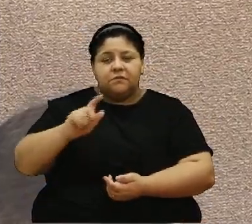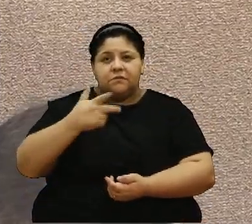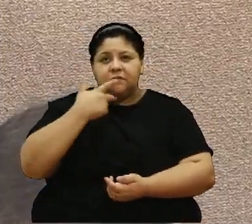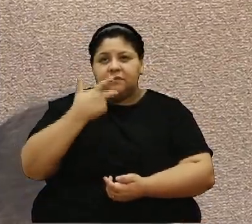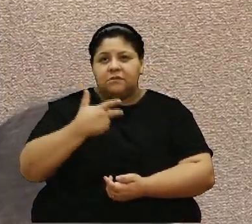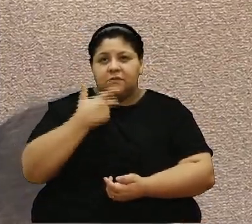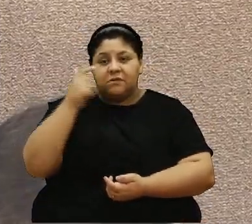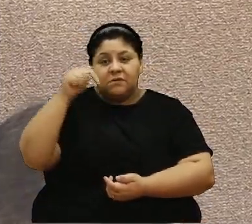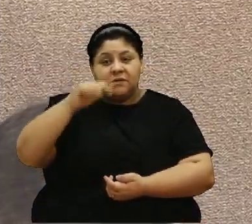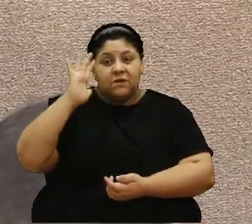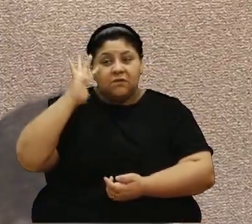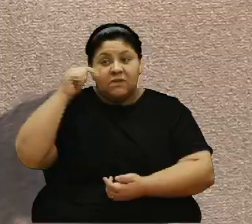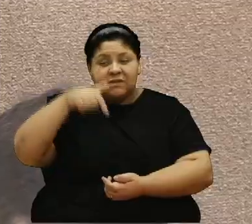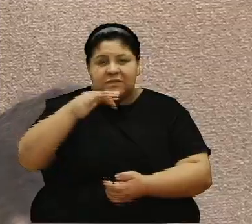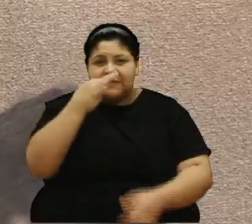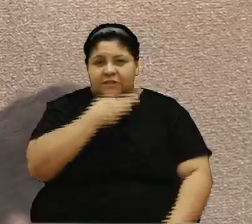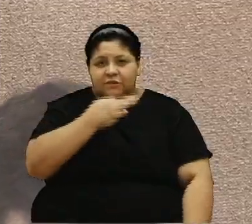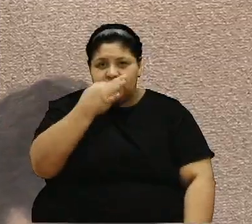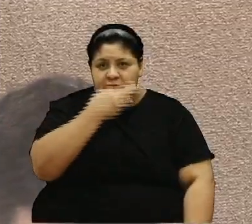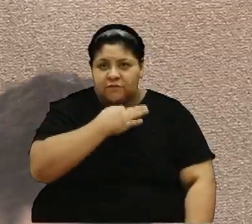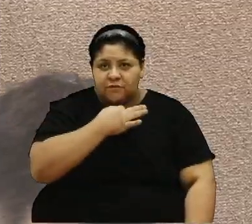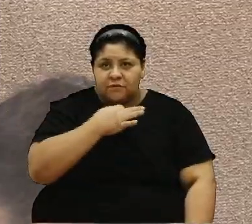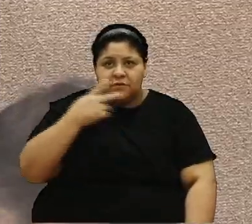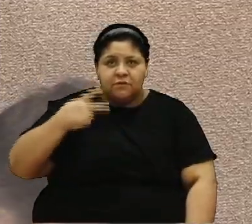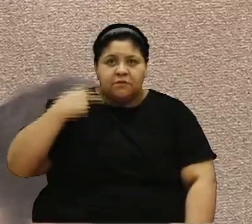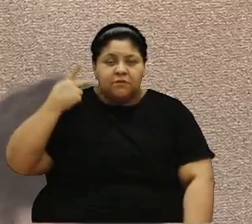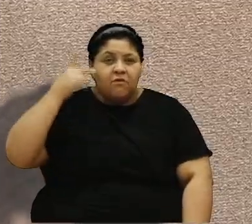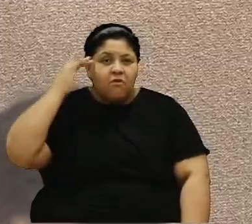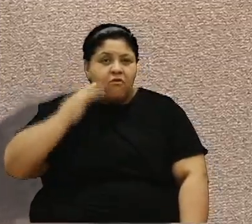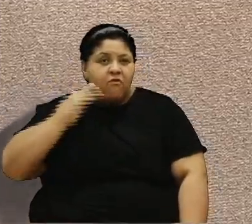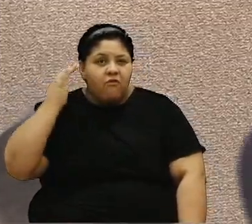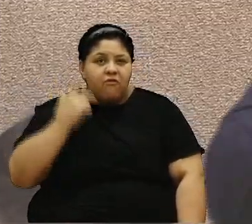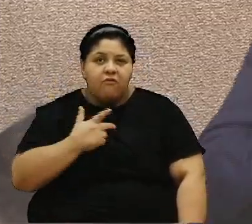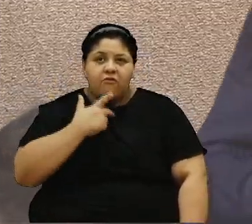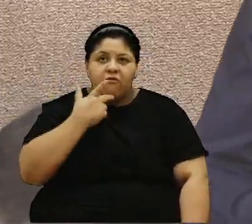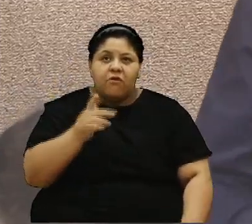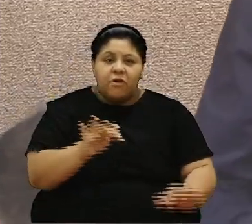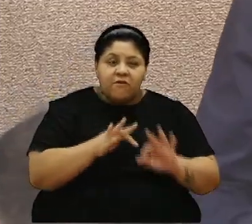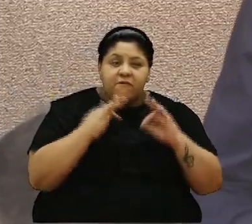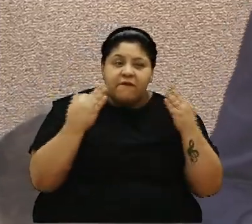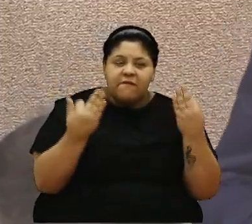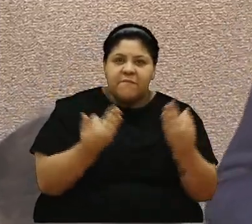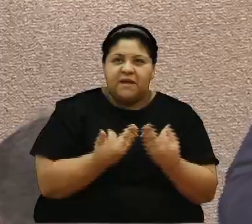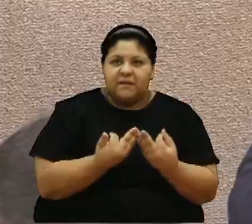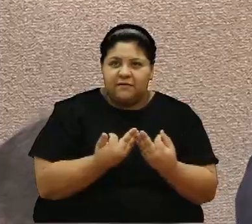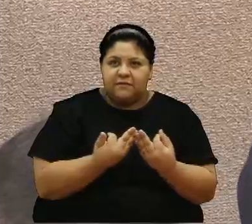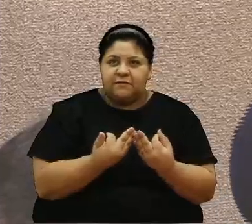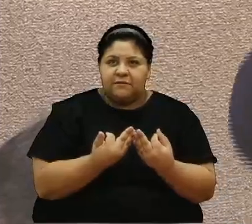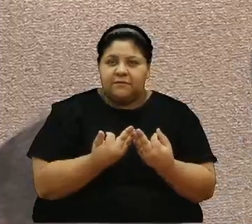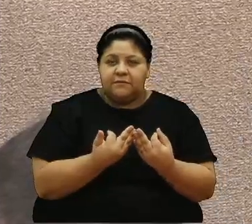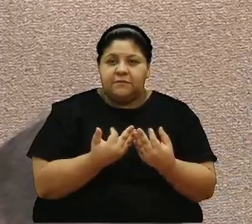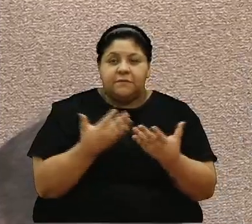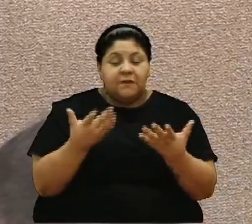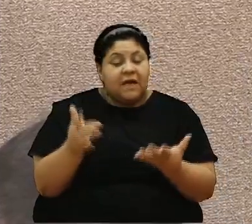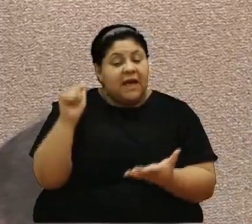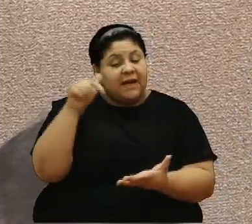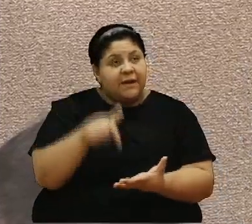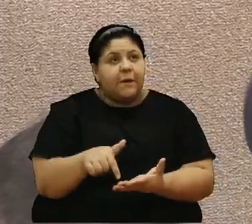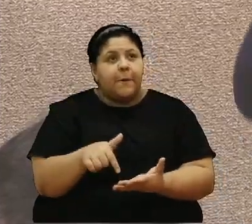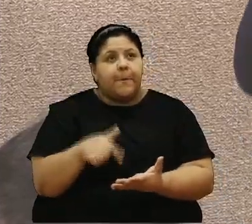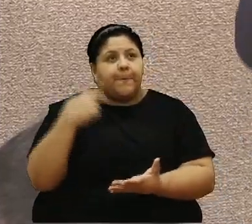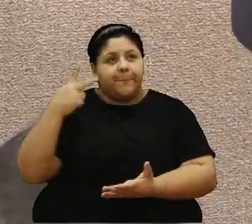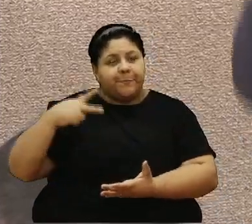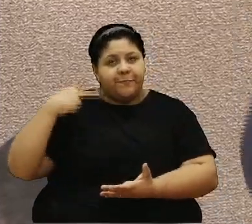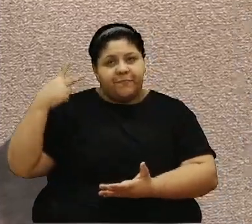de algo que acontece aqui em Caxias do Sul, como a vereadora Dani Mello falou, da família dela. Então, aqui, este